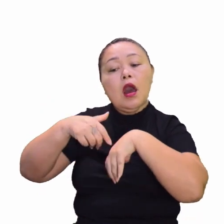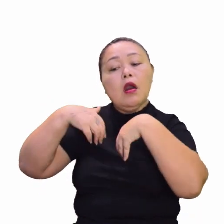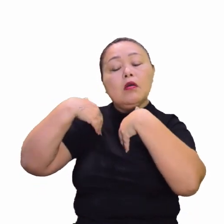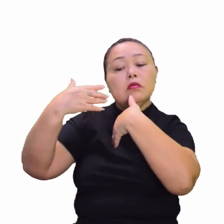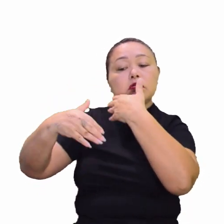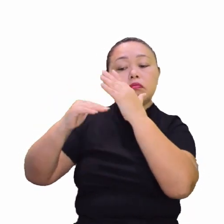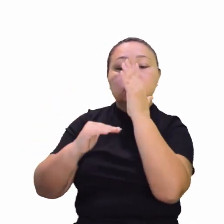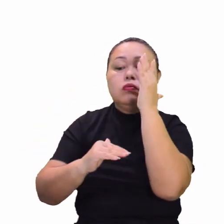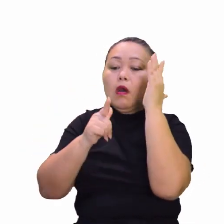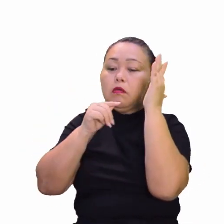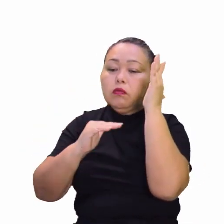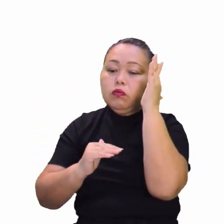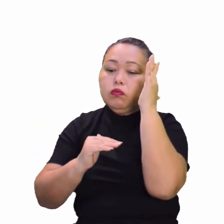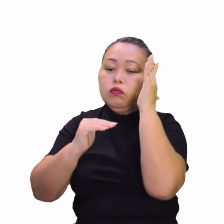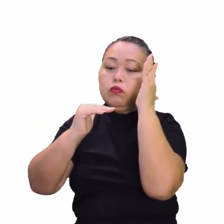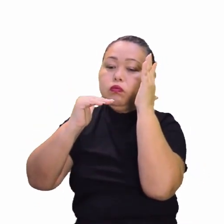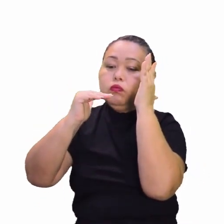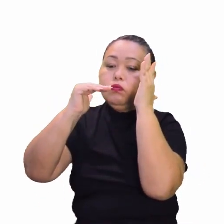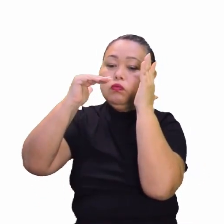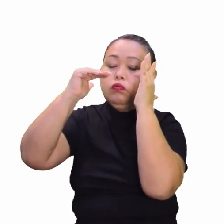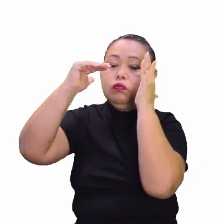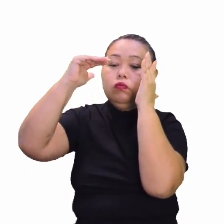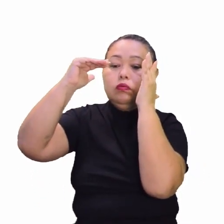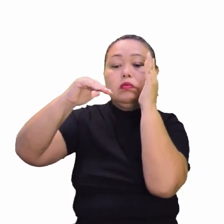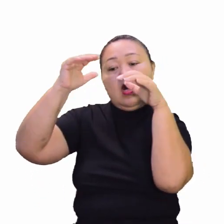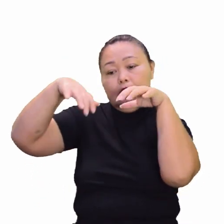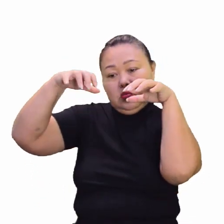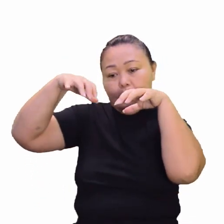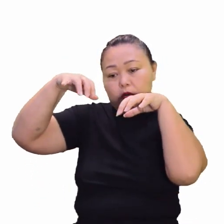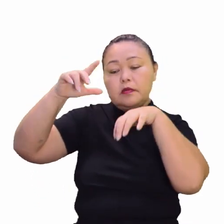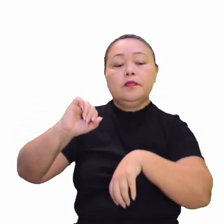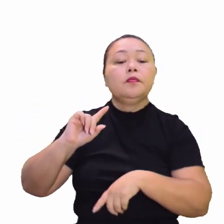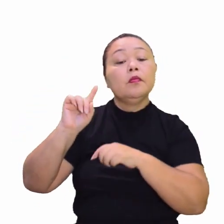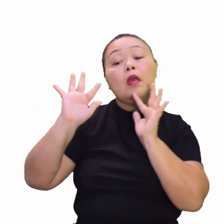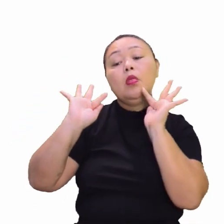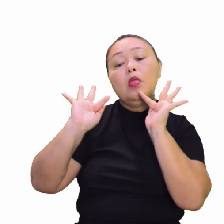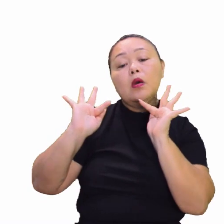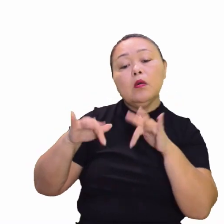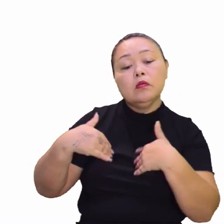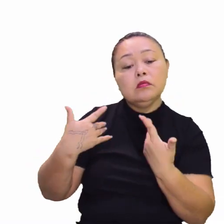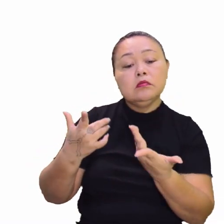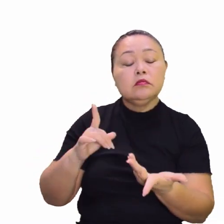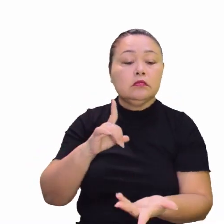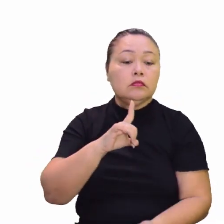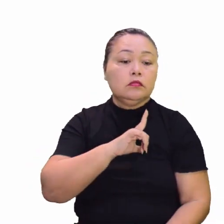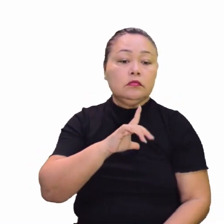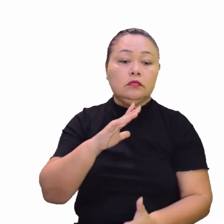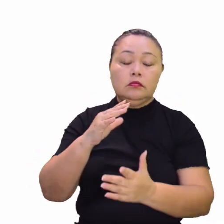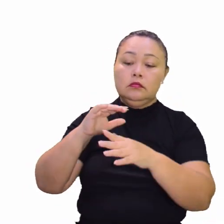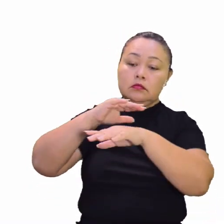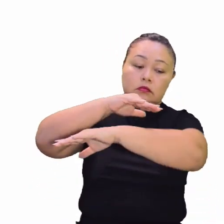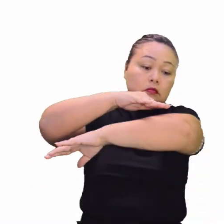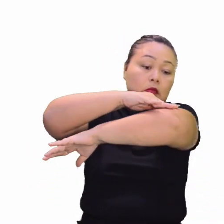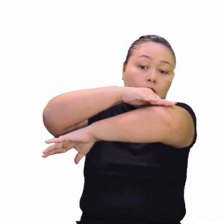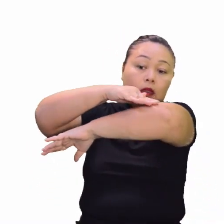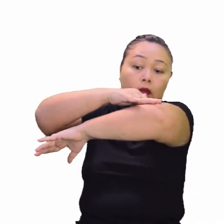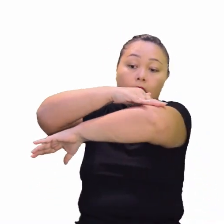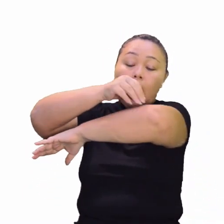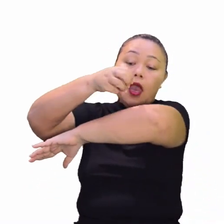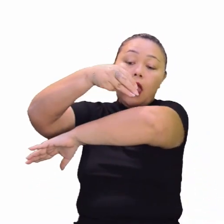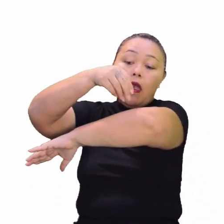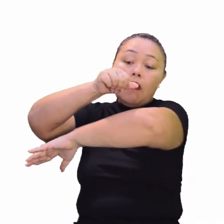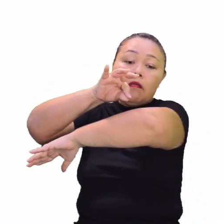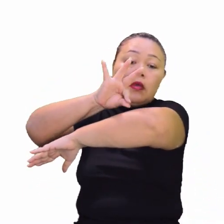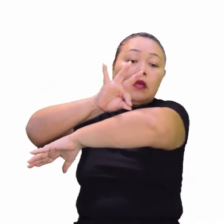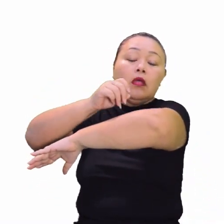aumenta o nível do rio com o aumento das precipitações. E, por fim, nós temos a mata de terra firme, que